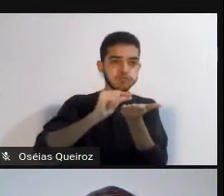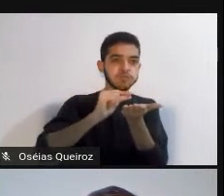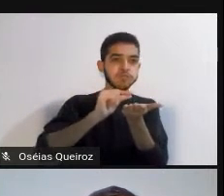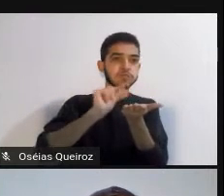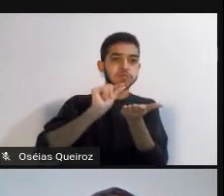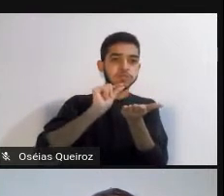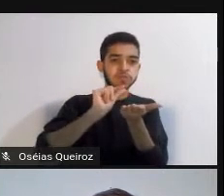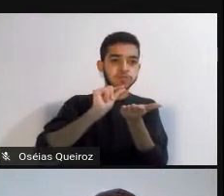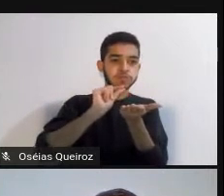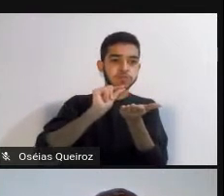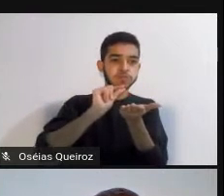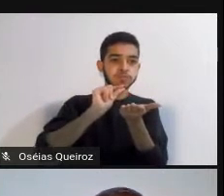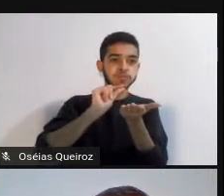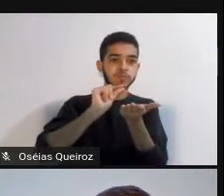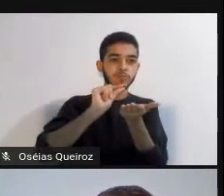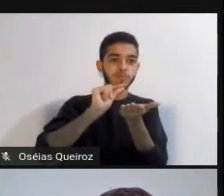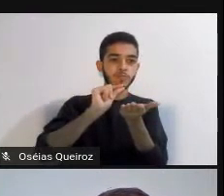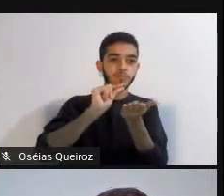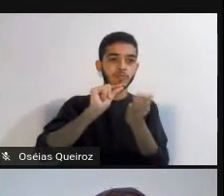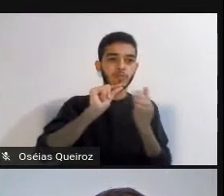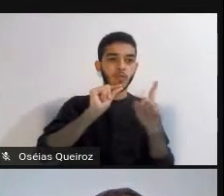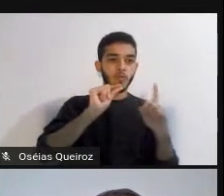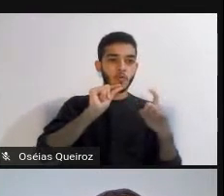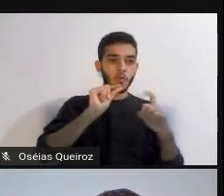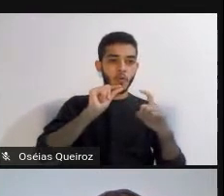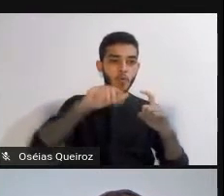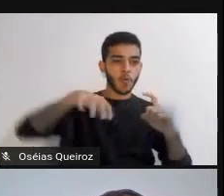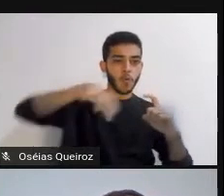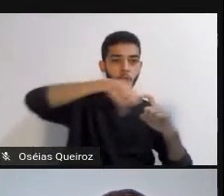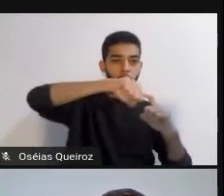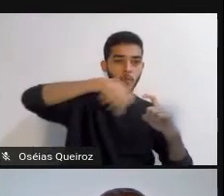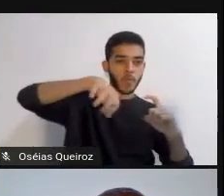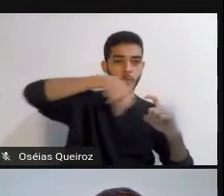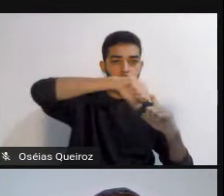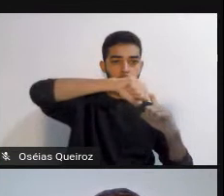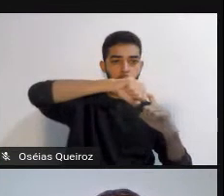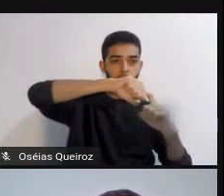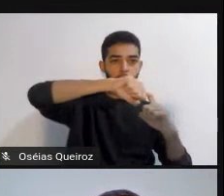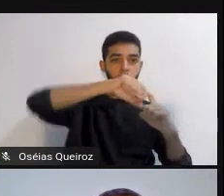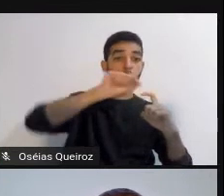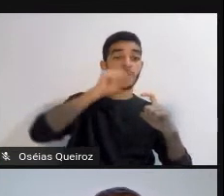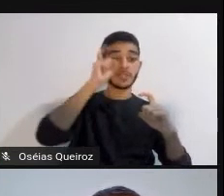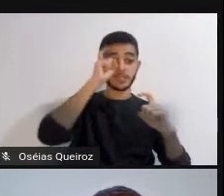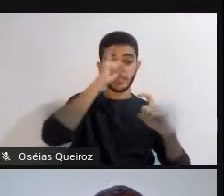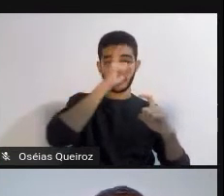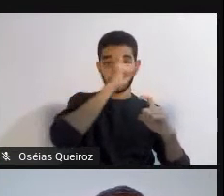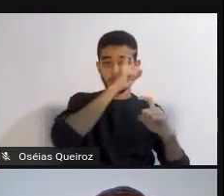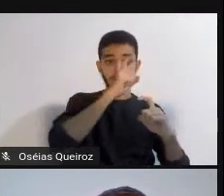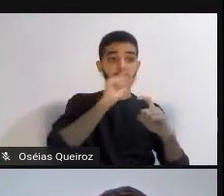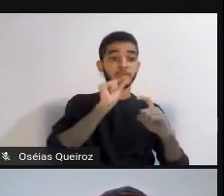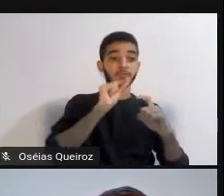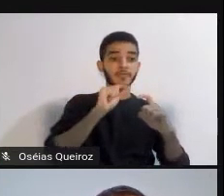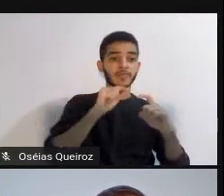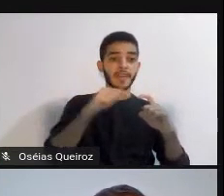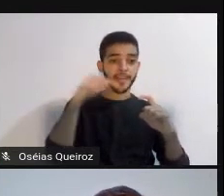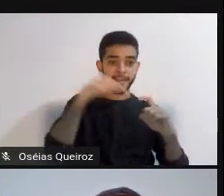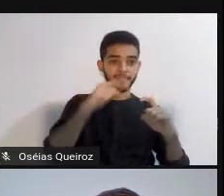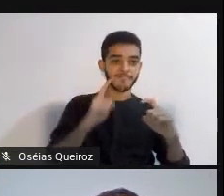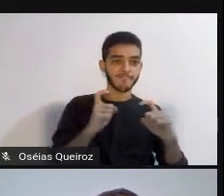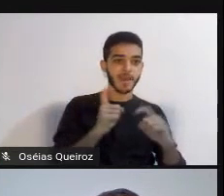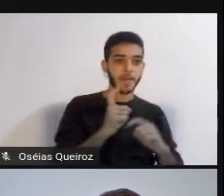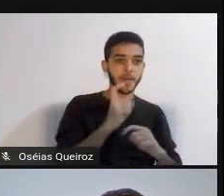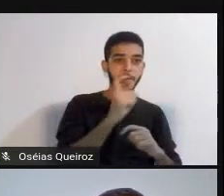se aderindo aos cílios das larvas D. E isso dificultava a natação desses